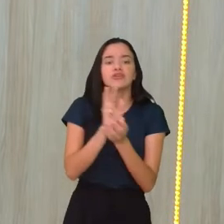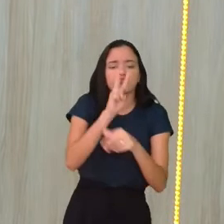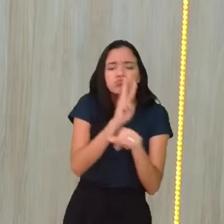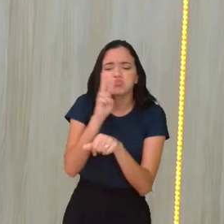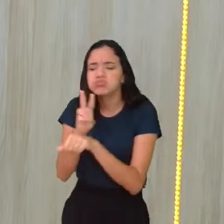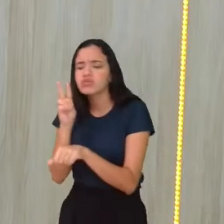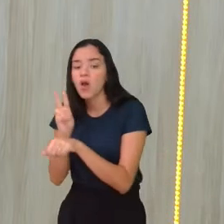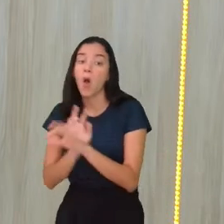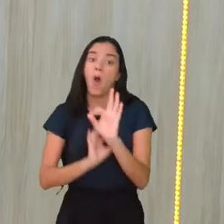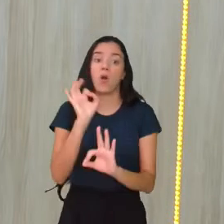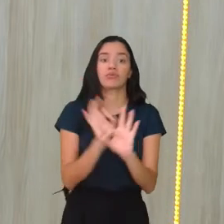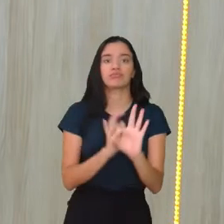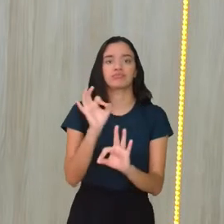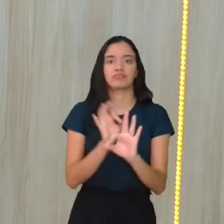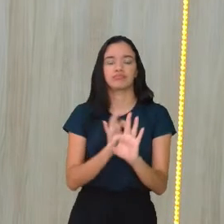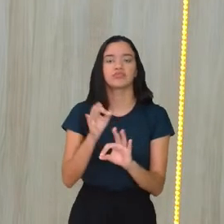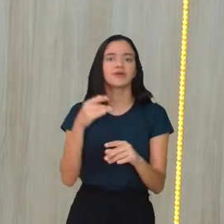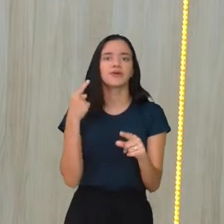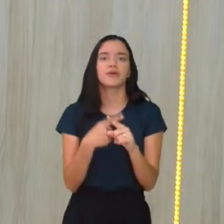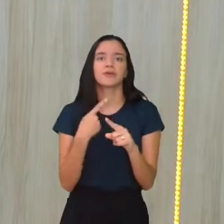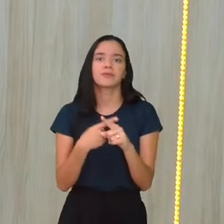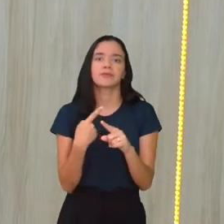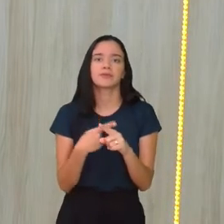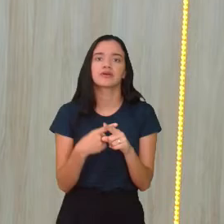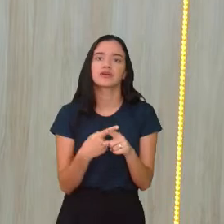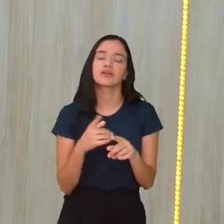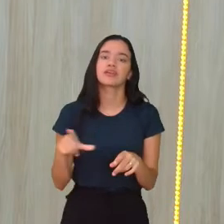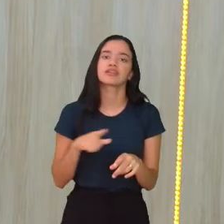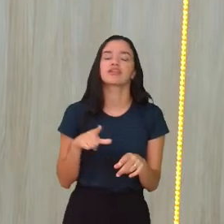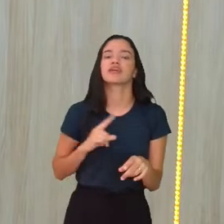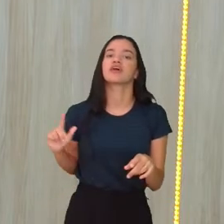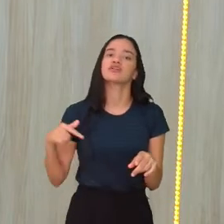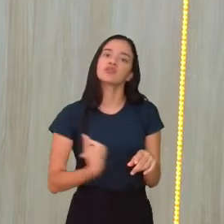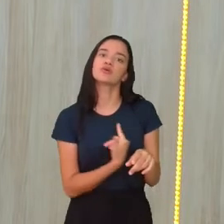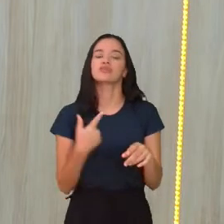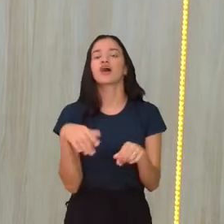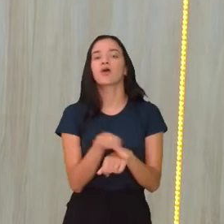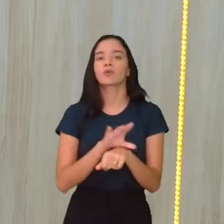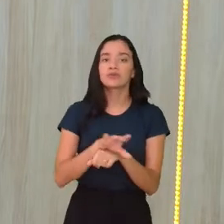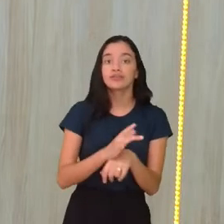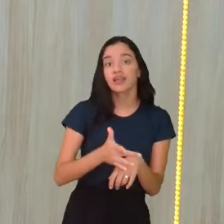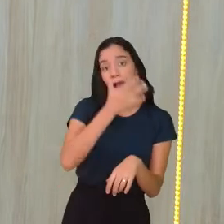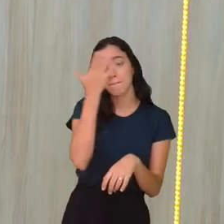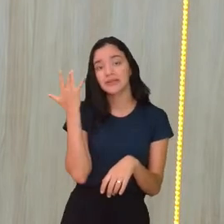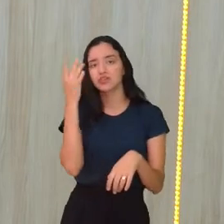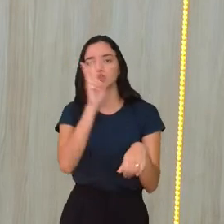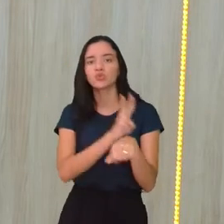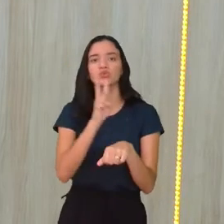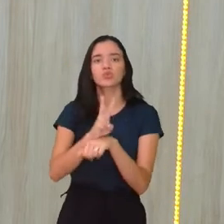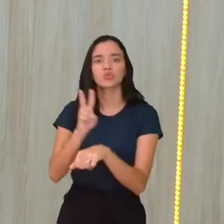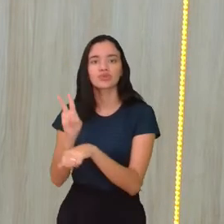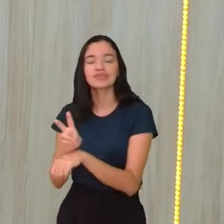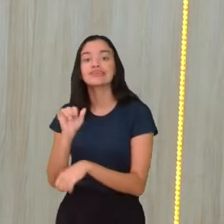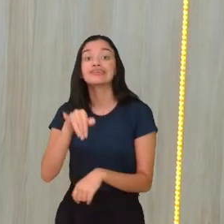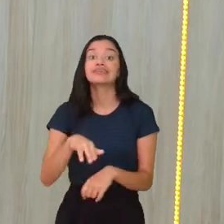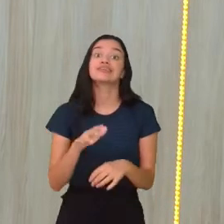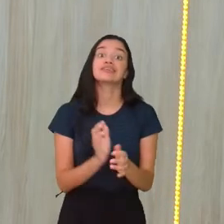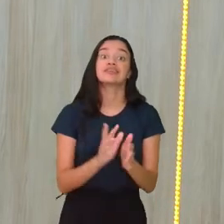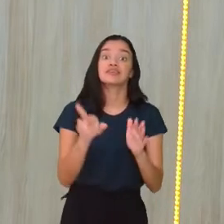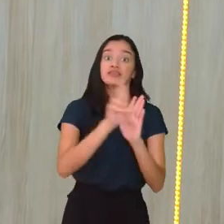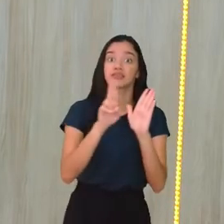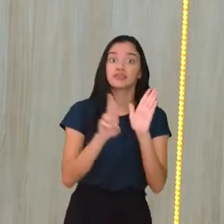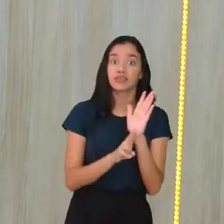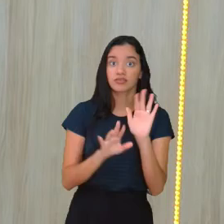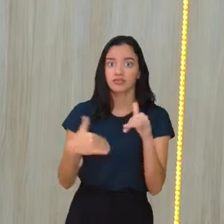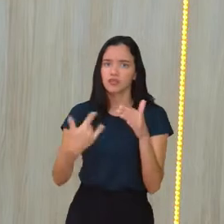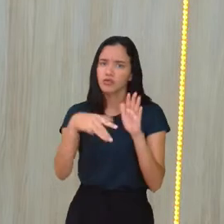Fiscalizando, né? Organizando, né? Isso, porque existe a nossa Constituição e existem as pessoas que fiscalizam se essas regras estão sendo